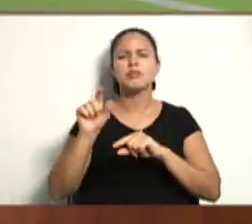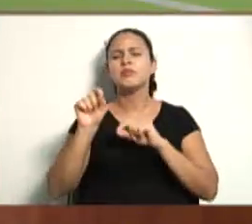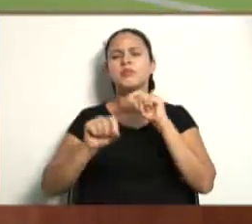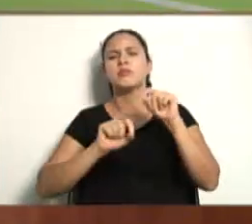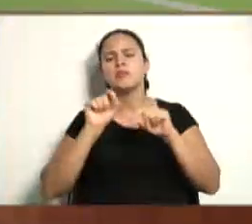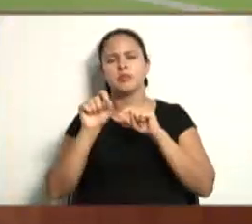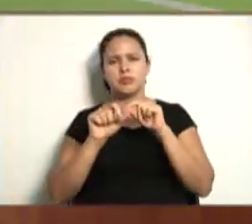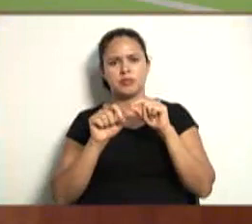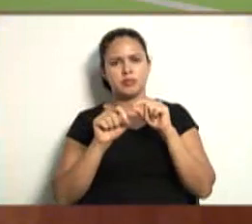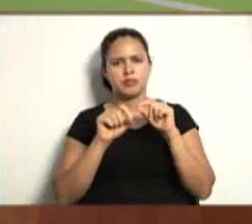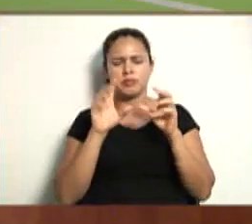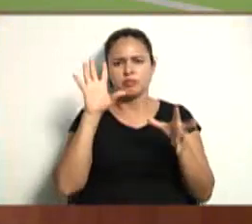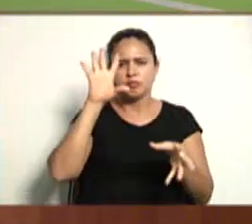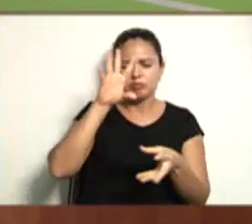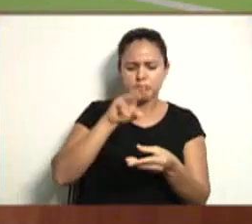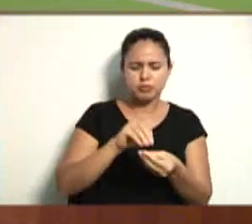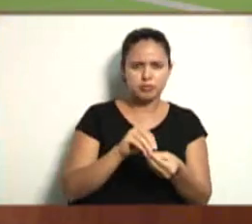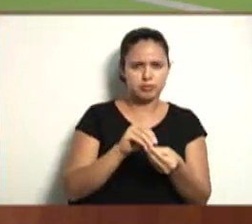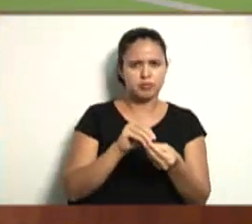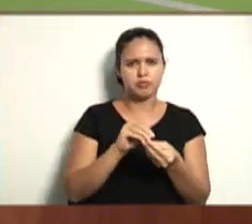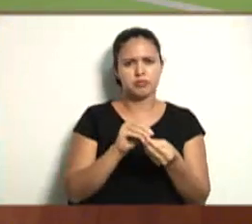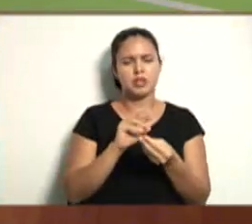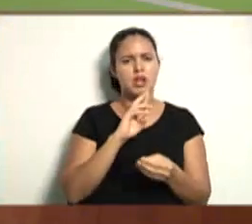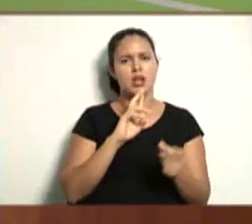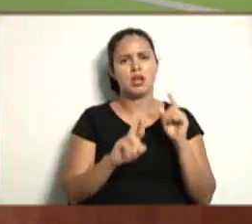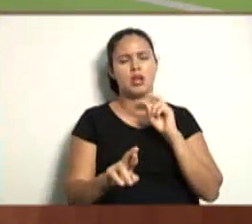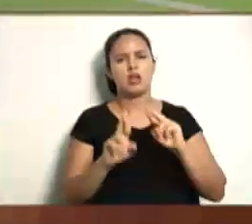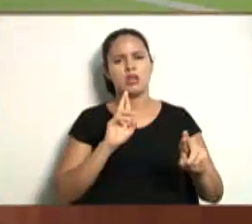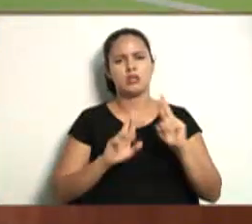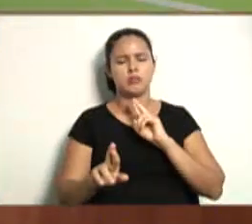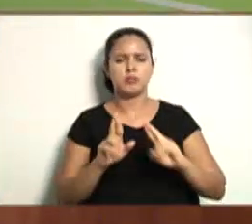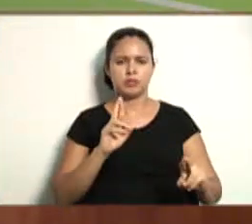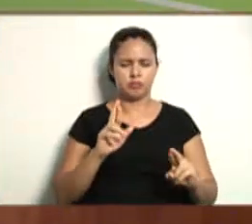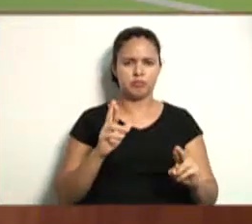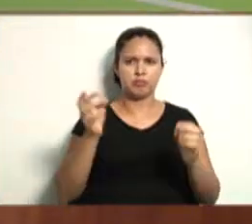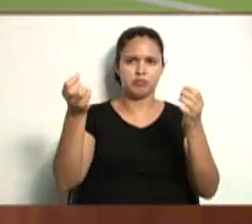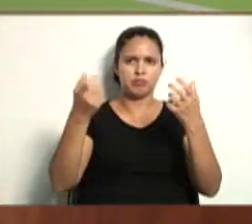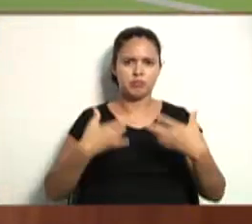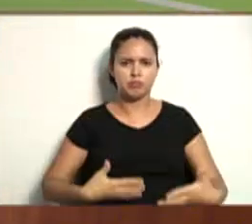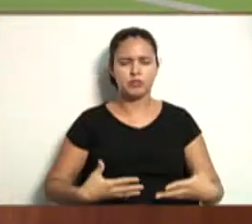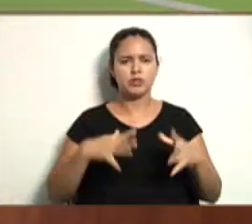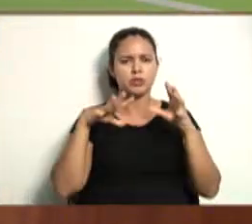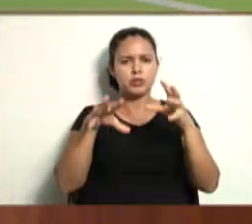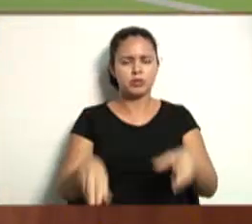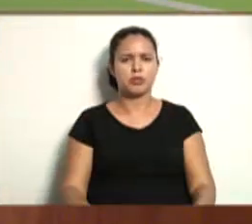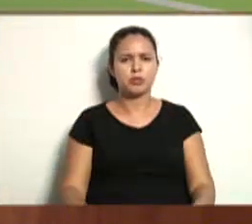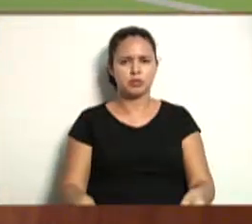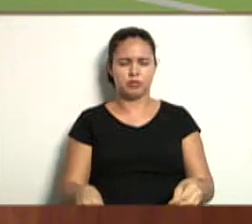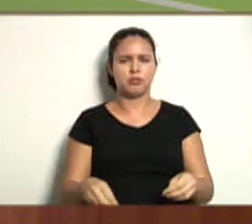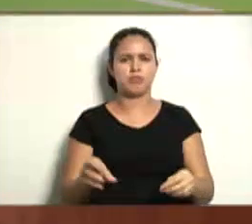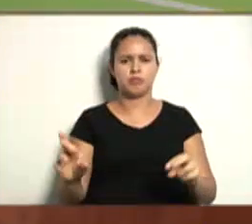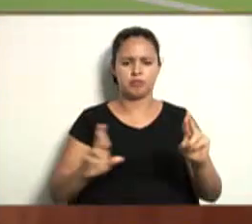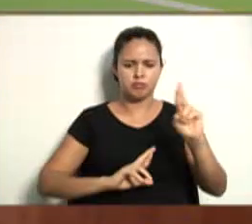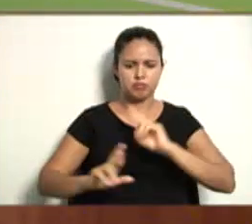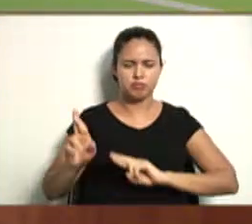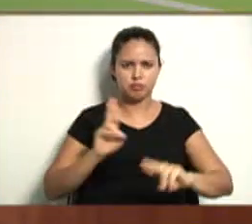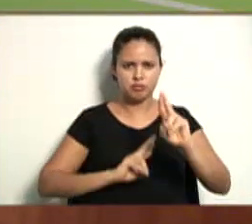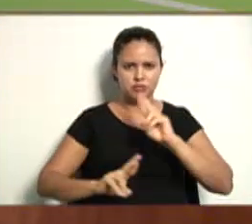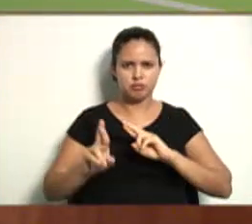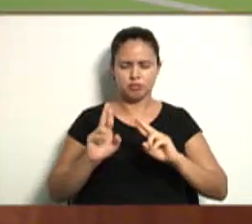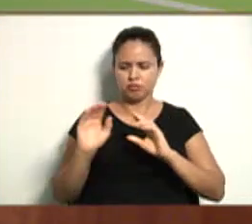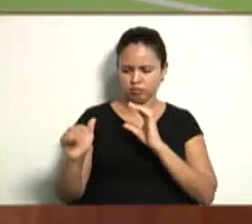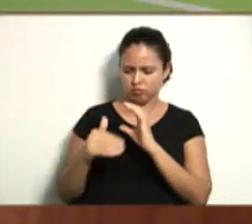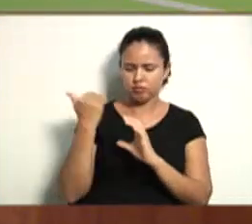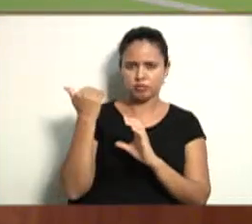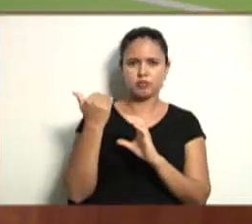uma síntese, uma unidade em todas as respostas e fala para nós aqui que todas as respostas que foram